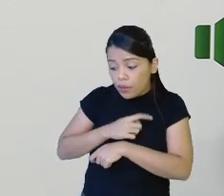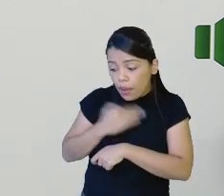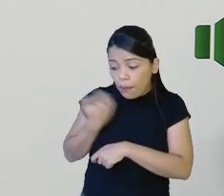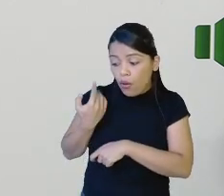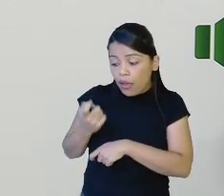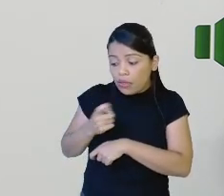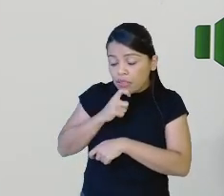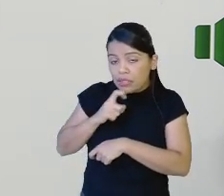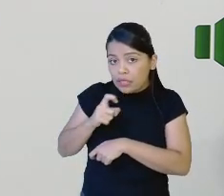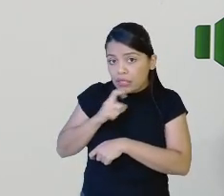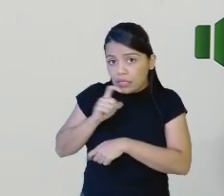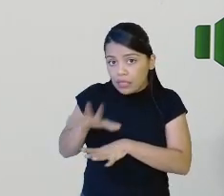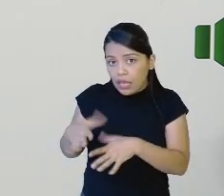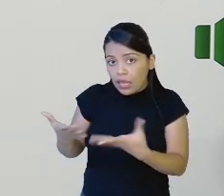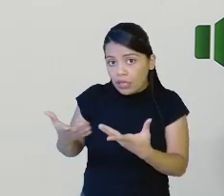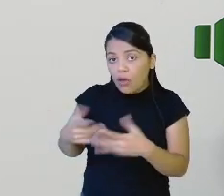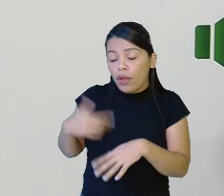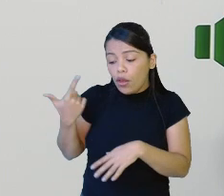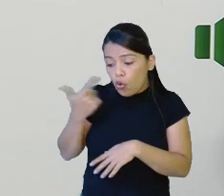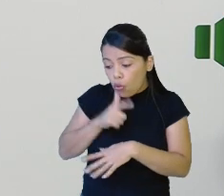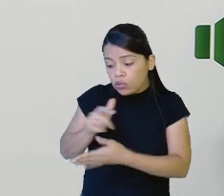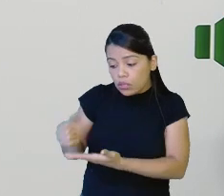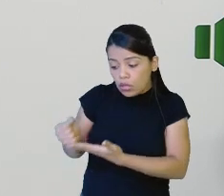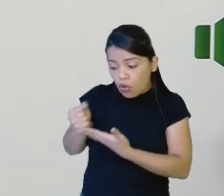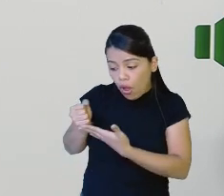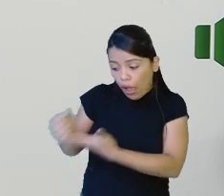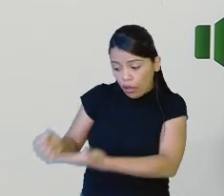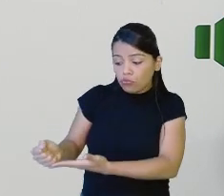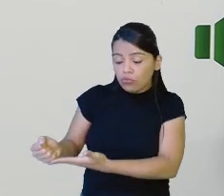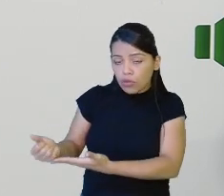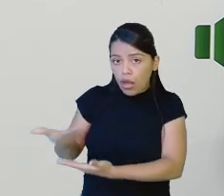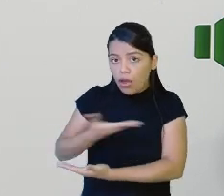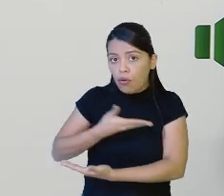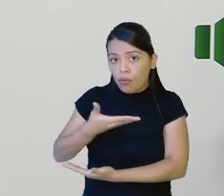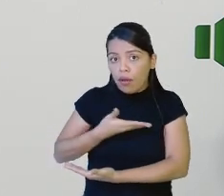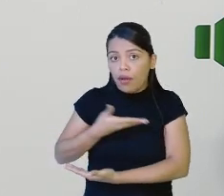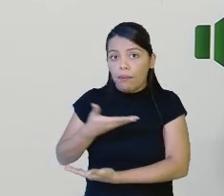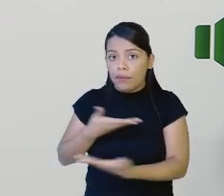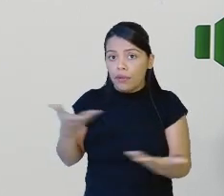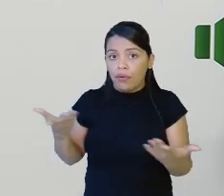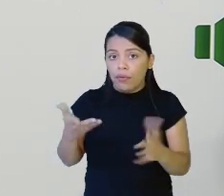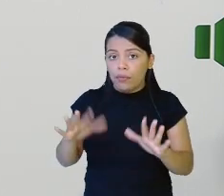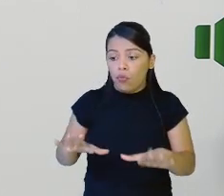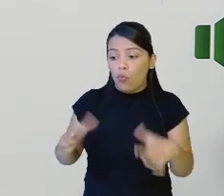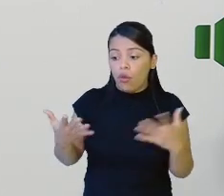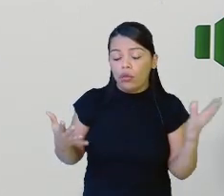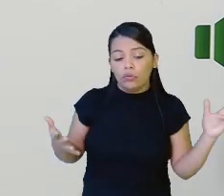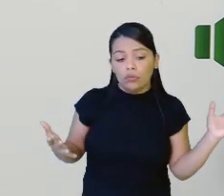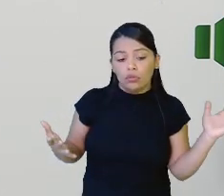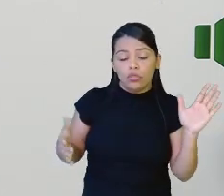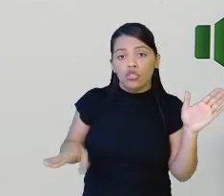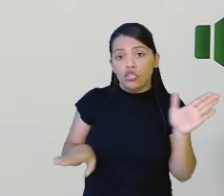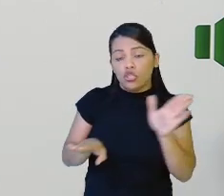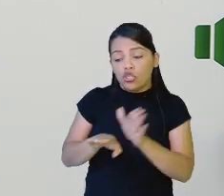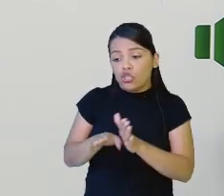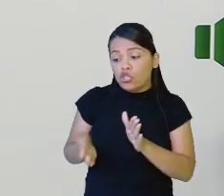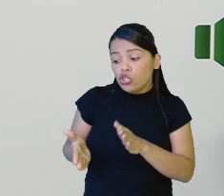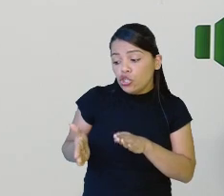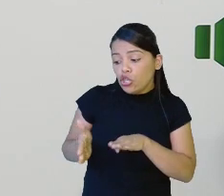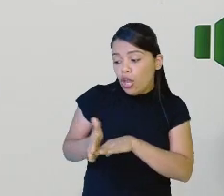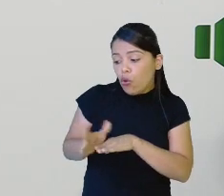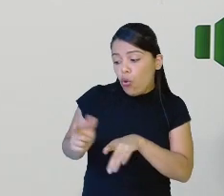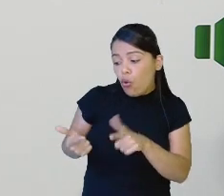começou ali a quebrar o gelo e conseguiu tirar o seu amigo a tempo de salvá-lo. E quando as pessoas se espantam, como ele conseguiu,